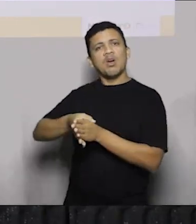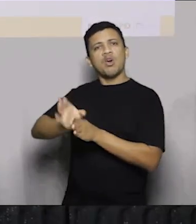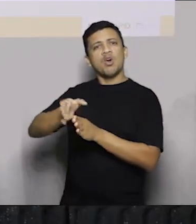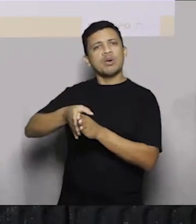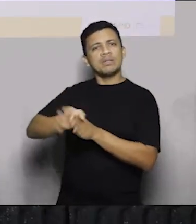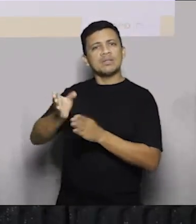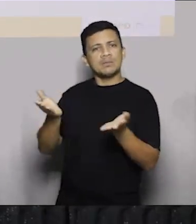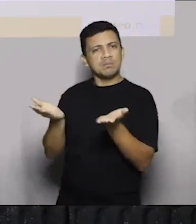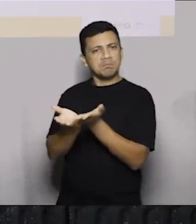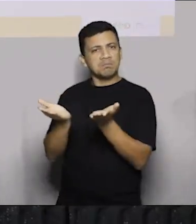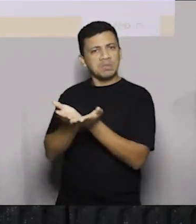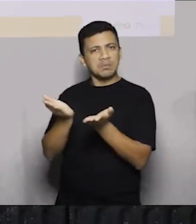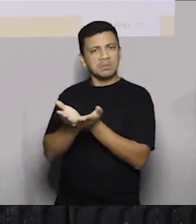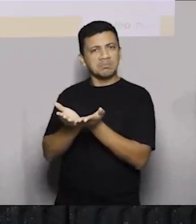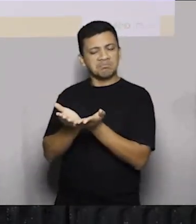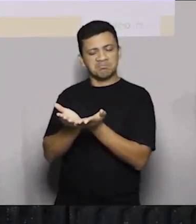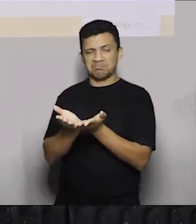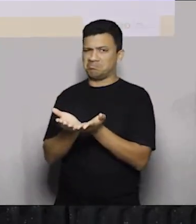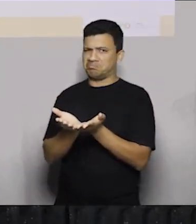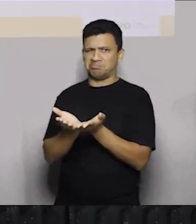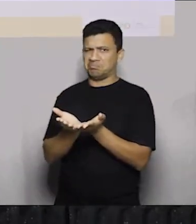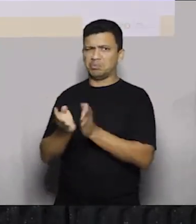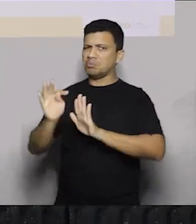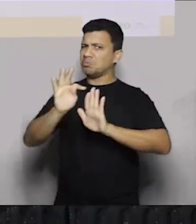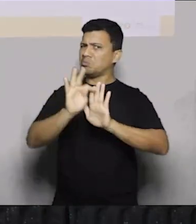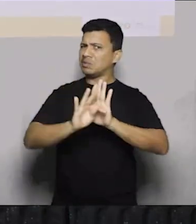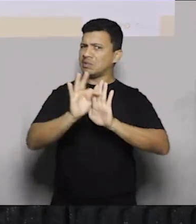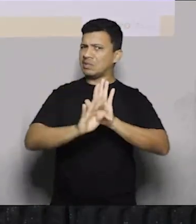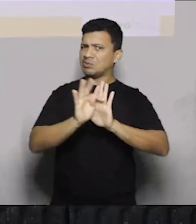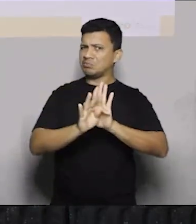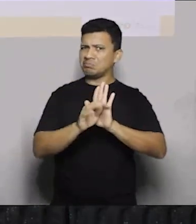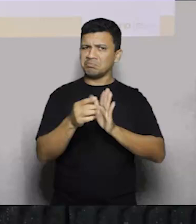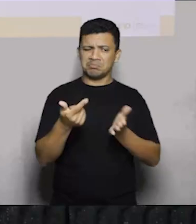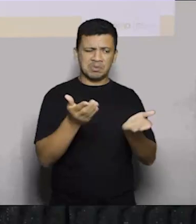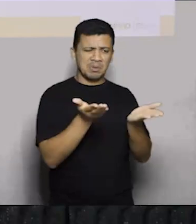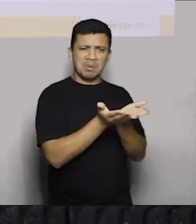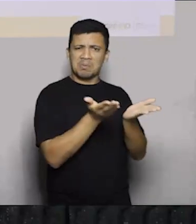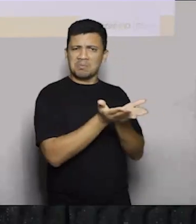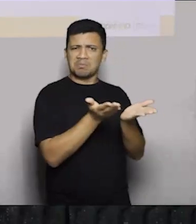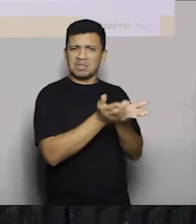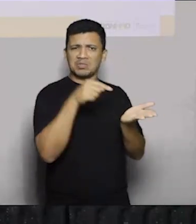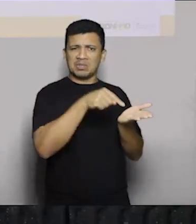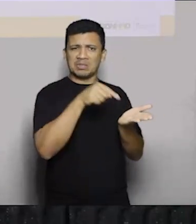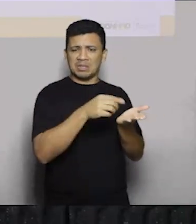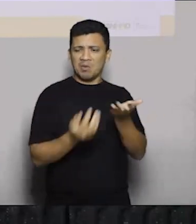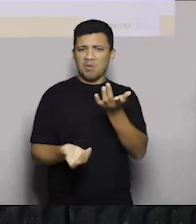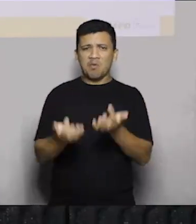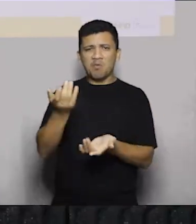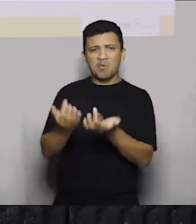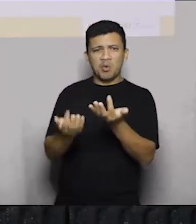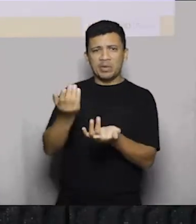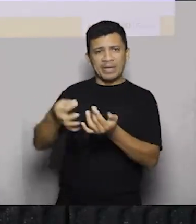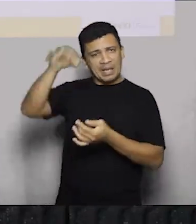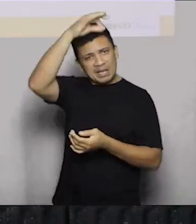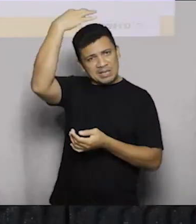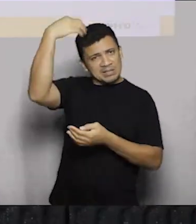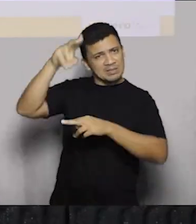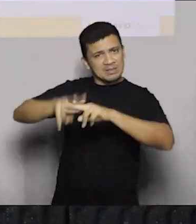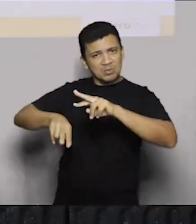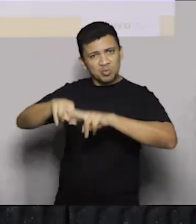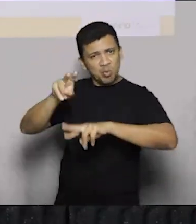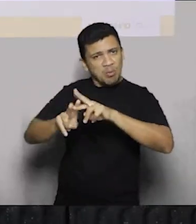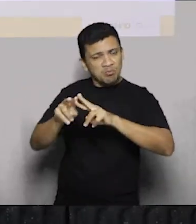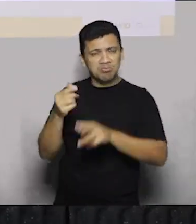Bom, eu acredito que não tenha nenhuma passagem da Bíblia que diga que a gente tem que acender fogueira para São João. Então não é algo que está